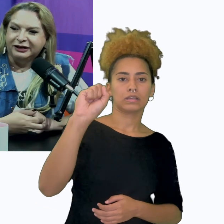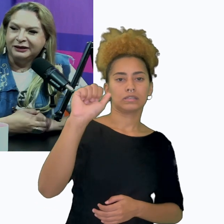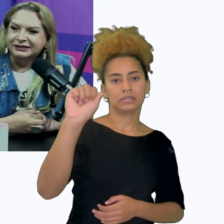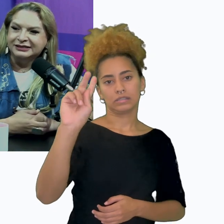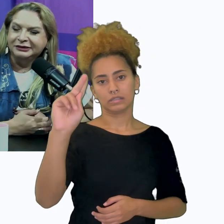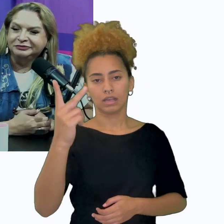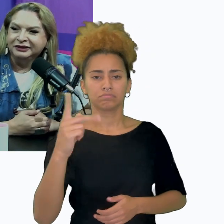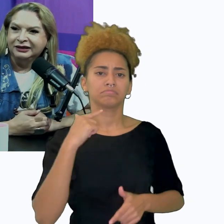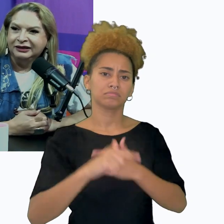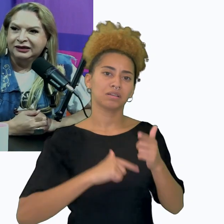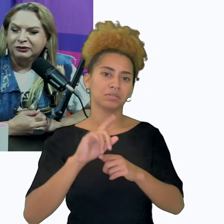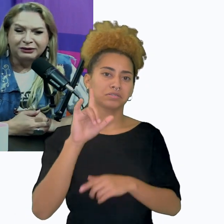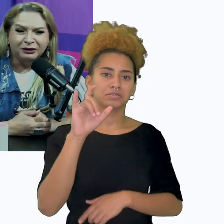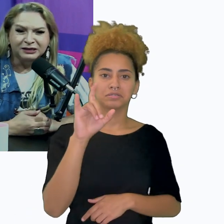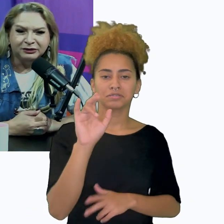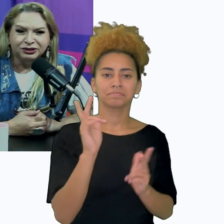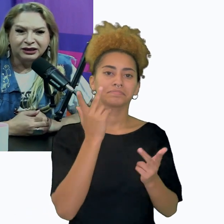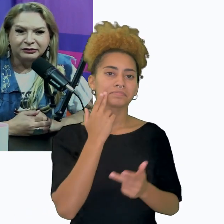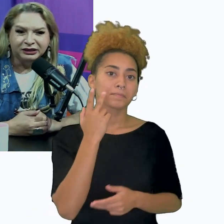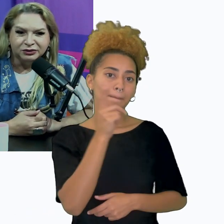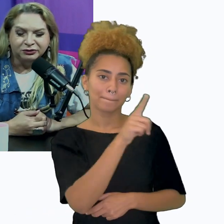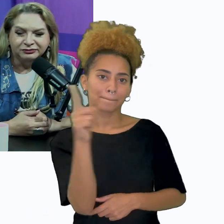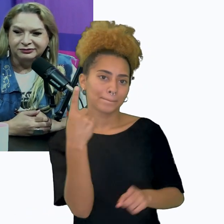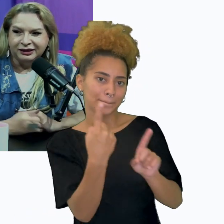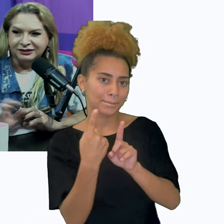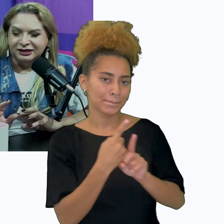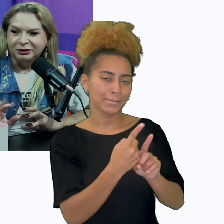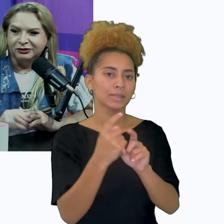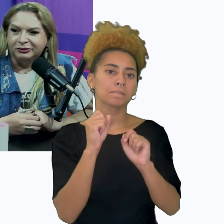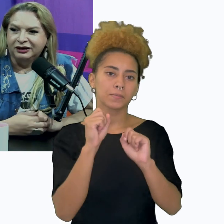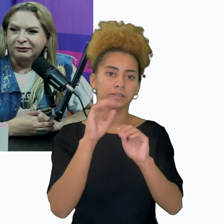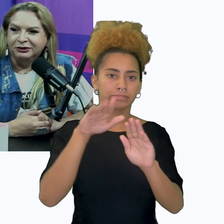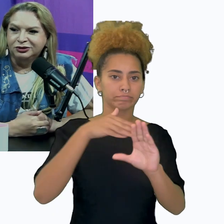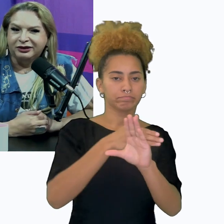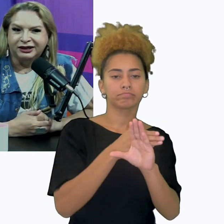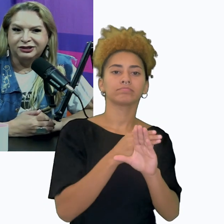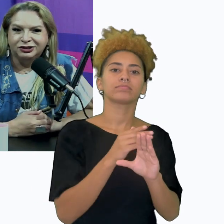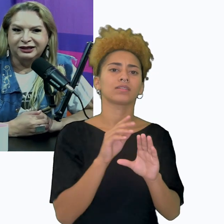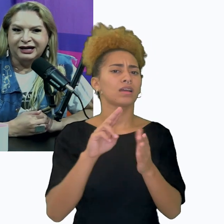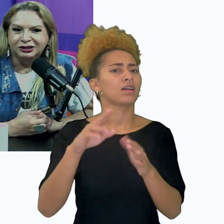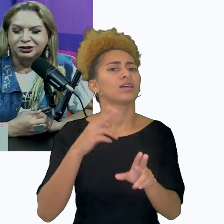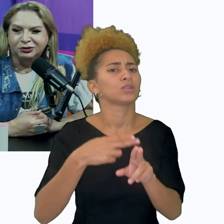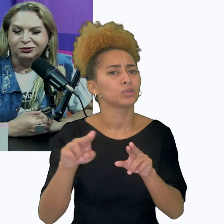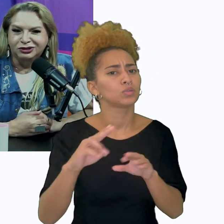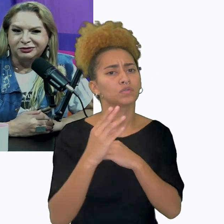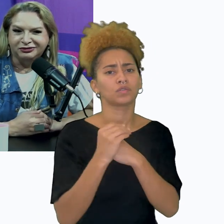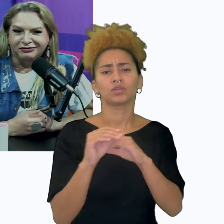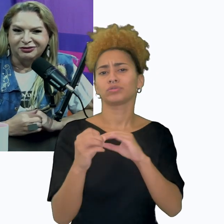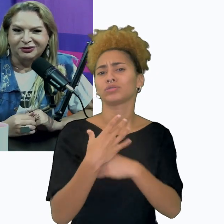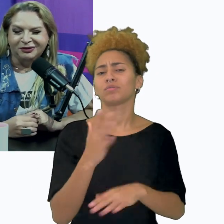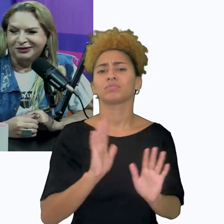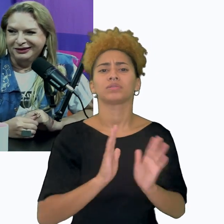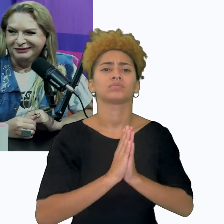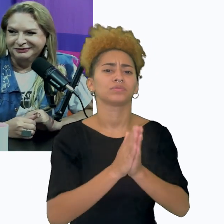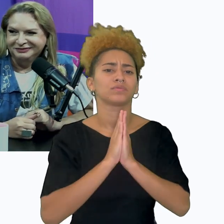vai aparecer. Eu trabalho mais pelo Instagram mesmo. Quem quiser me encontra por lá e manda um Segue direct. Nada ela. de nudes, por